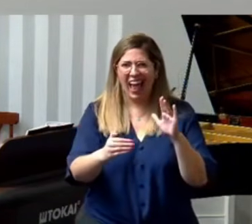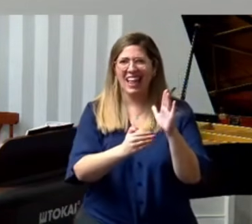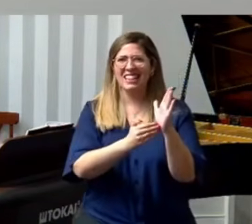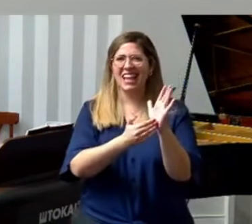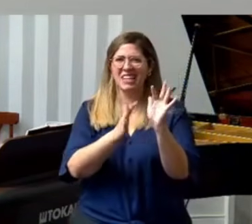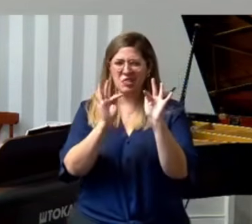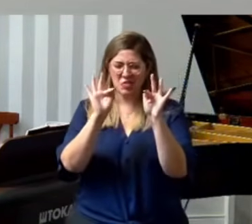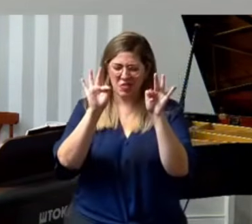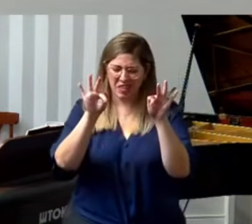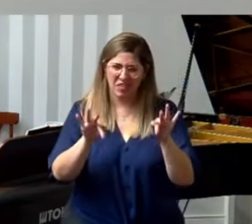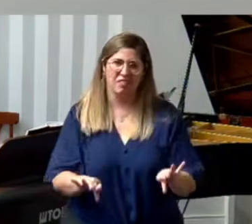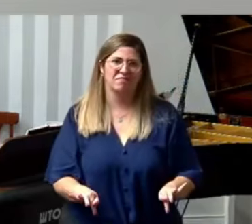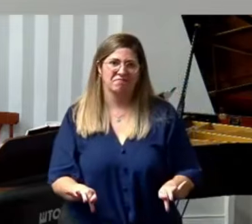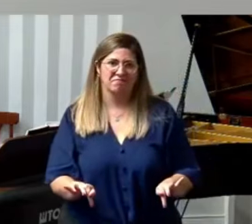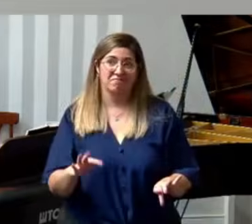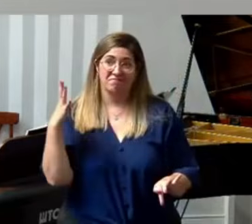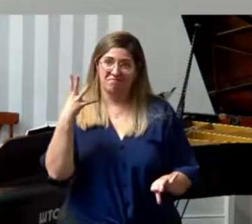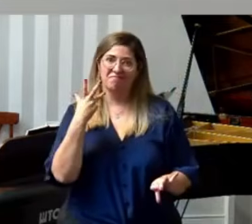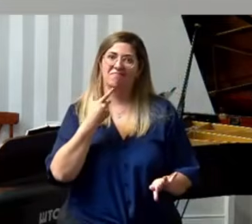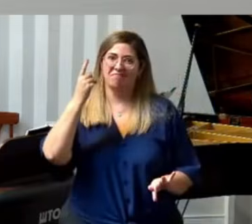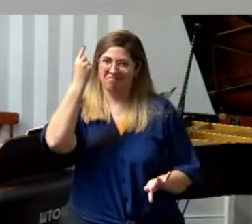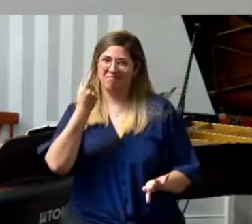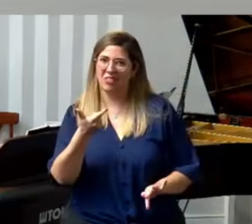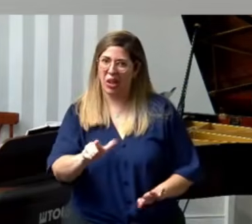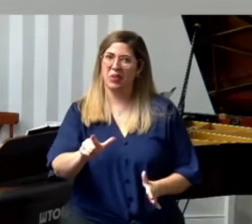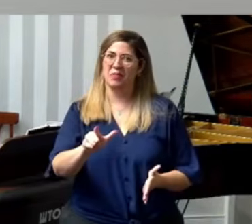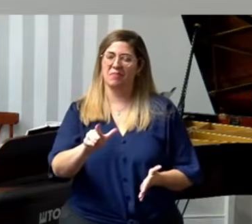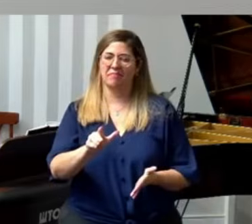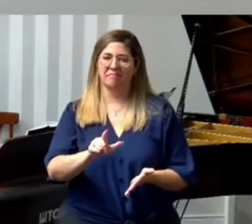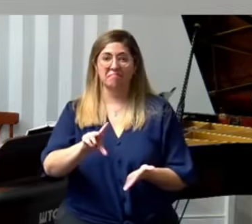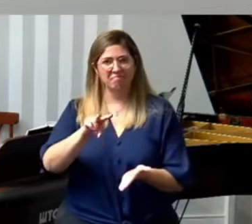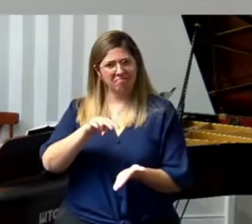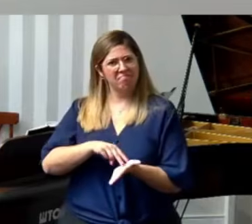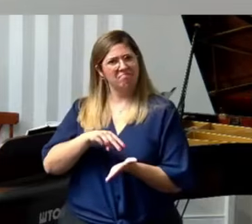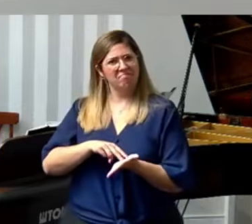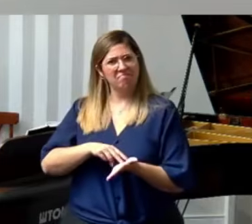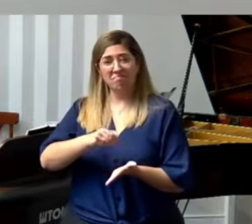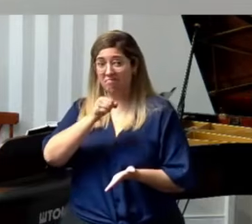a consumação dos séculos. Ele é sólido, ele é antigo.